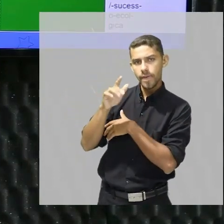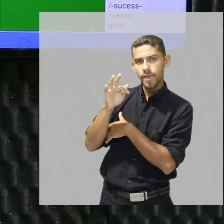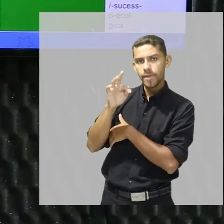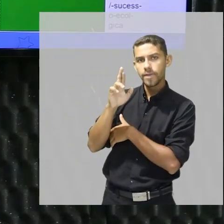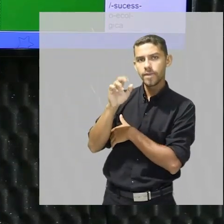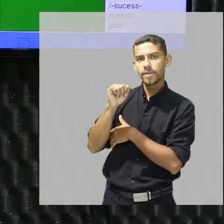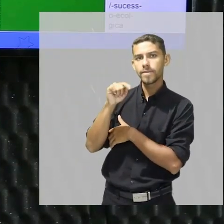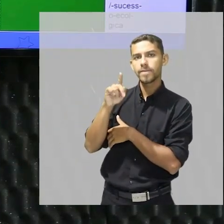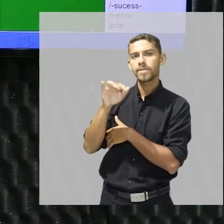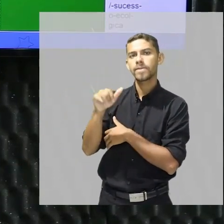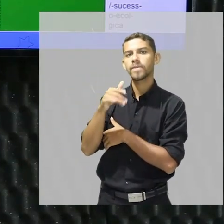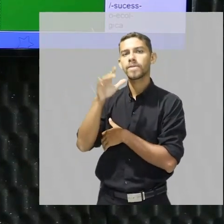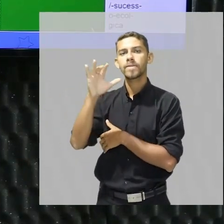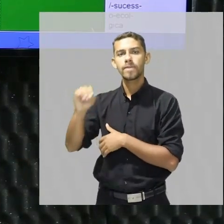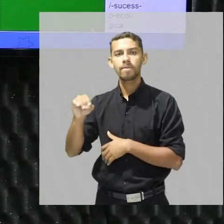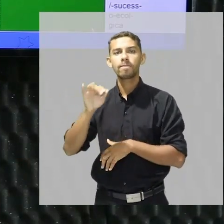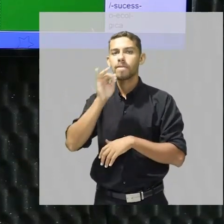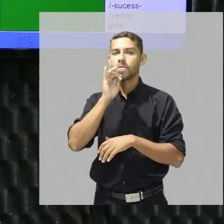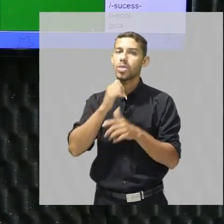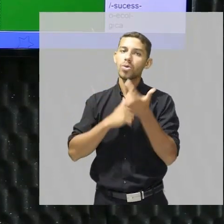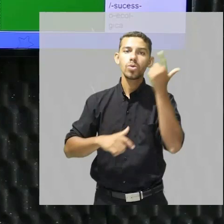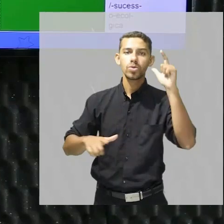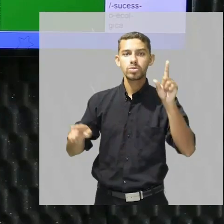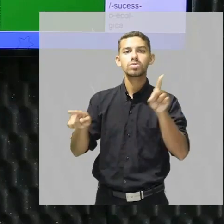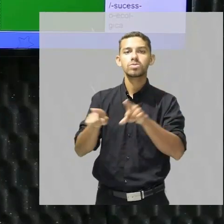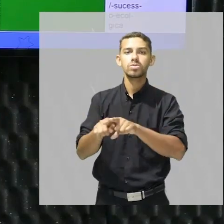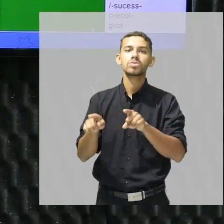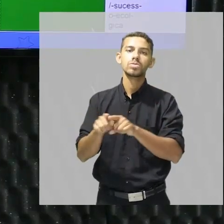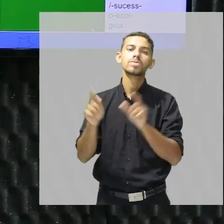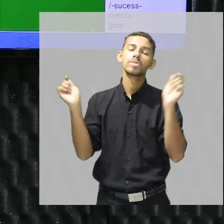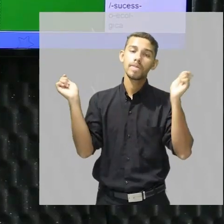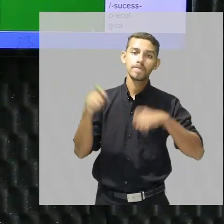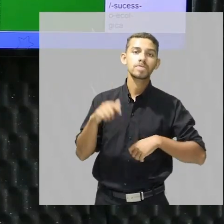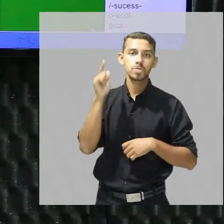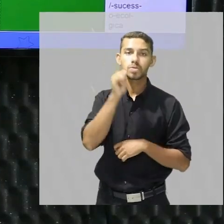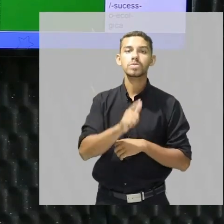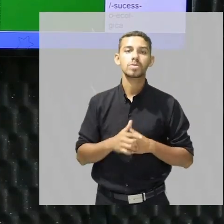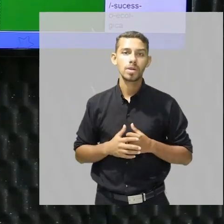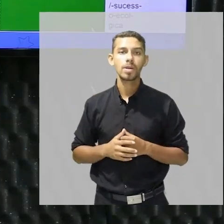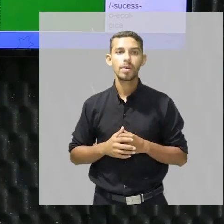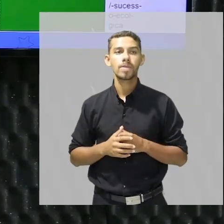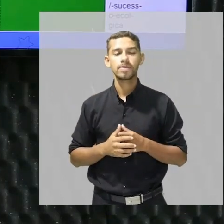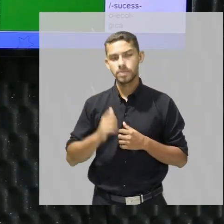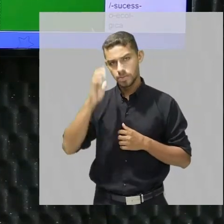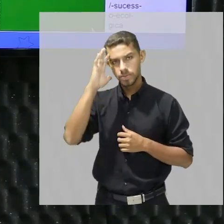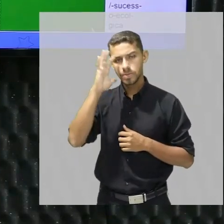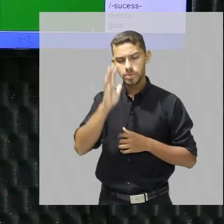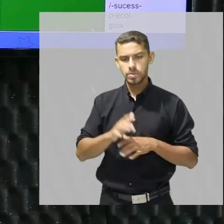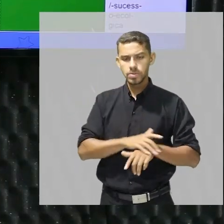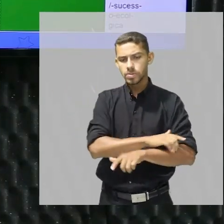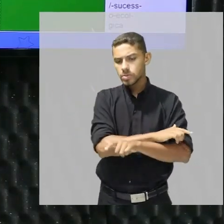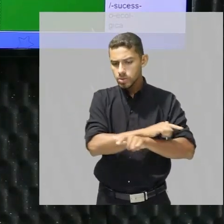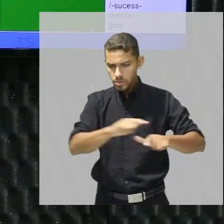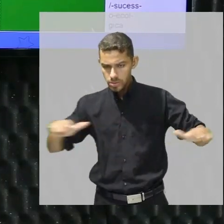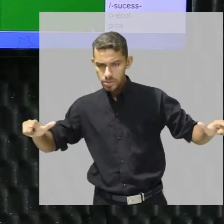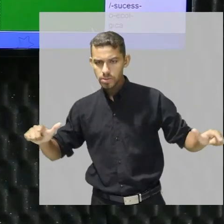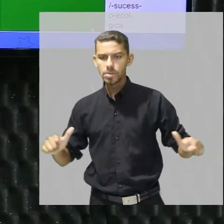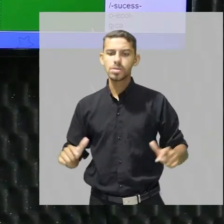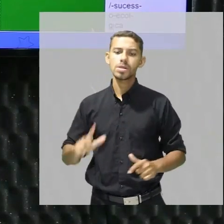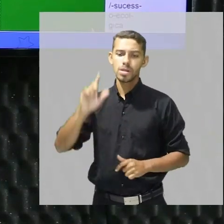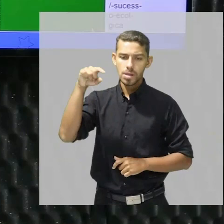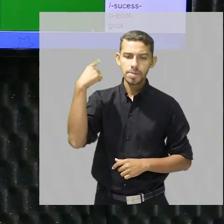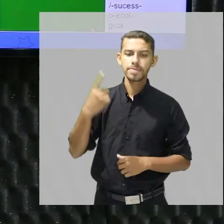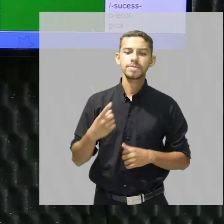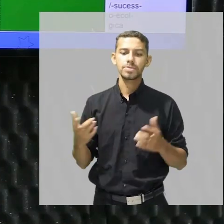dar condições para que outras plantas possam nascer. Então imagina um terreno que está abandonado, que você limpou, mas depois